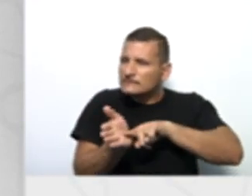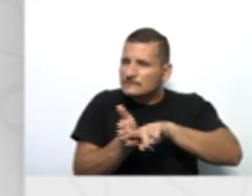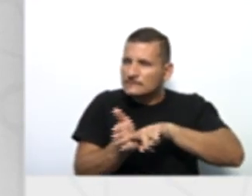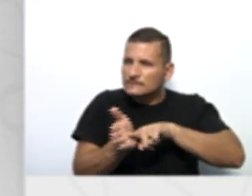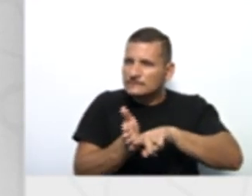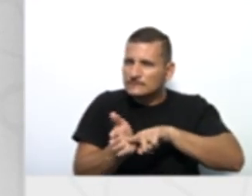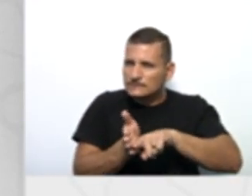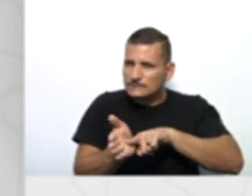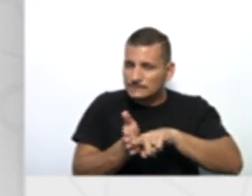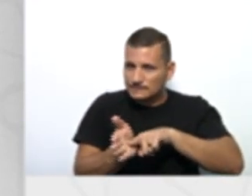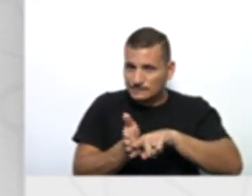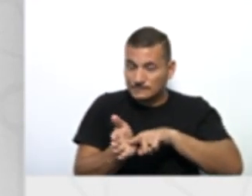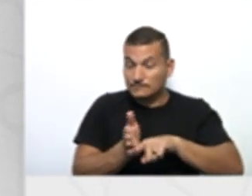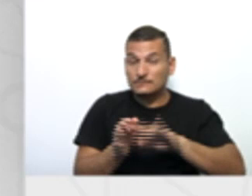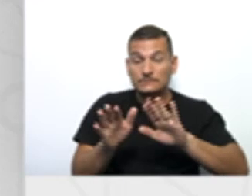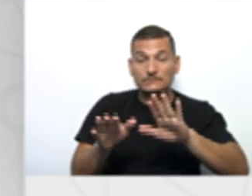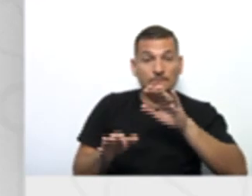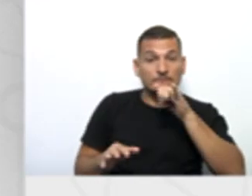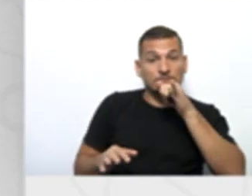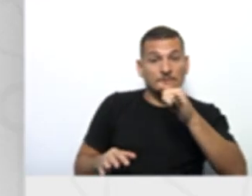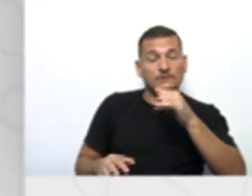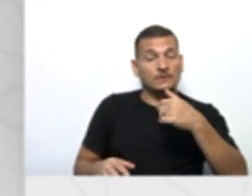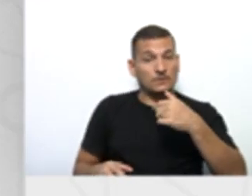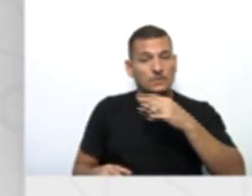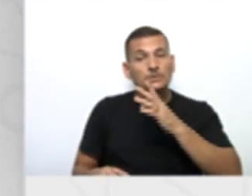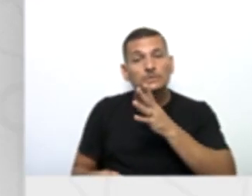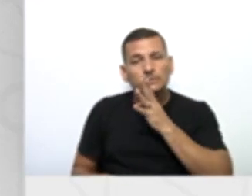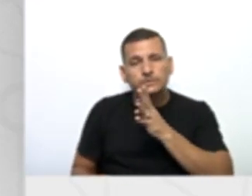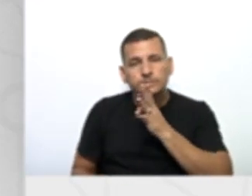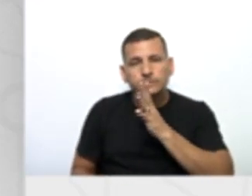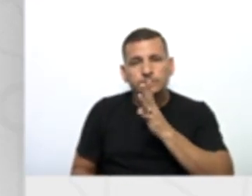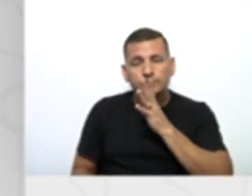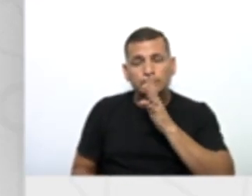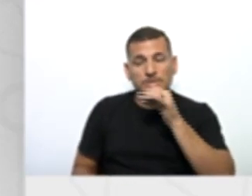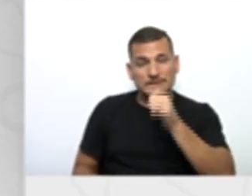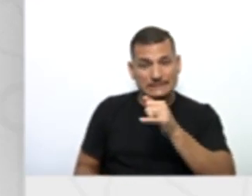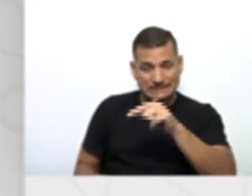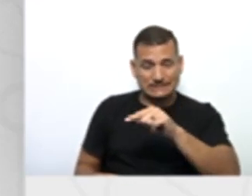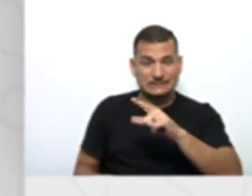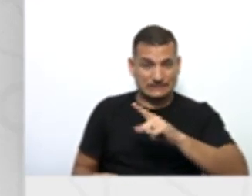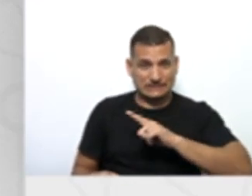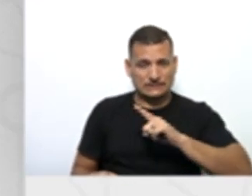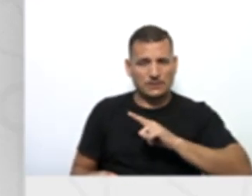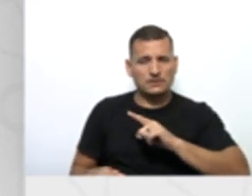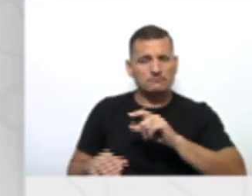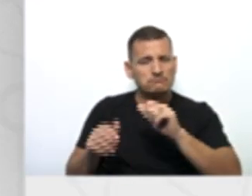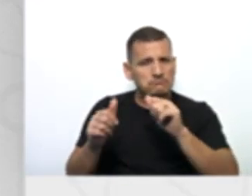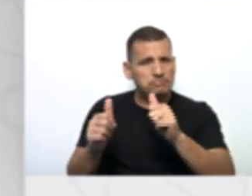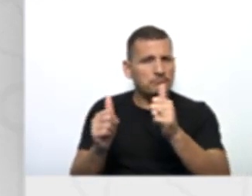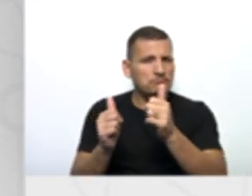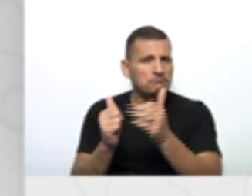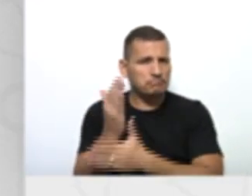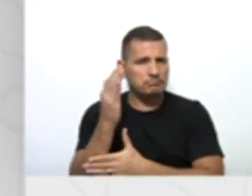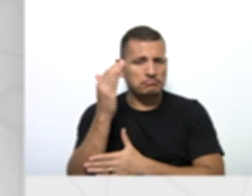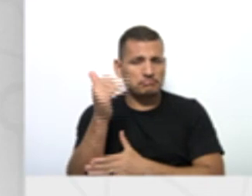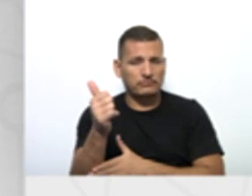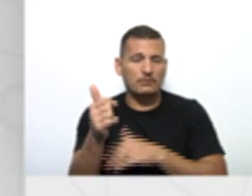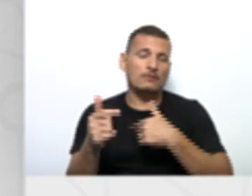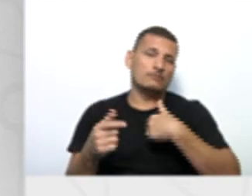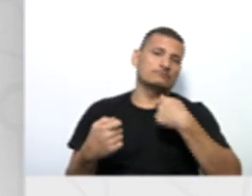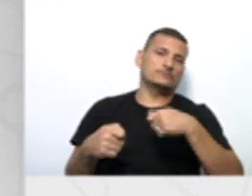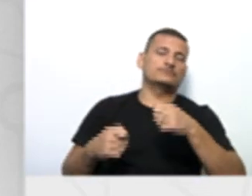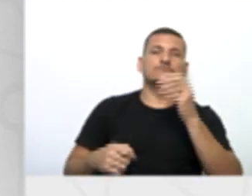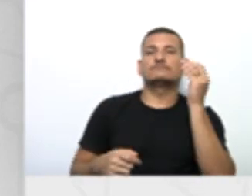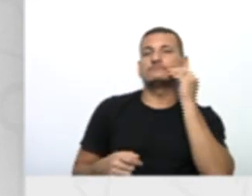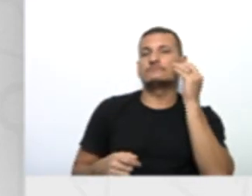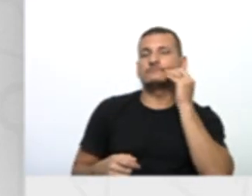conhecimento, para ele ter validade, eu vou ter que testá-lo. E para eu construir esse conhecimento, para dizer que ele é válido, por exemplo,